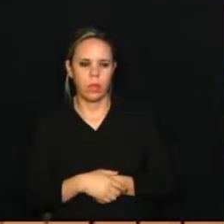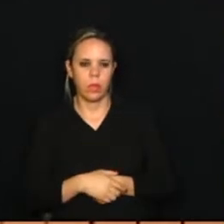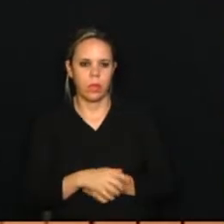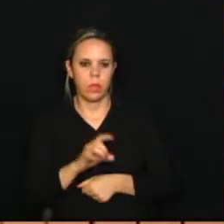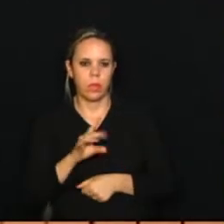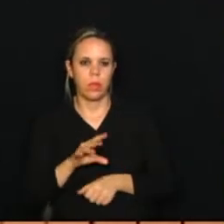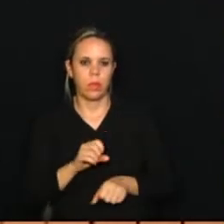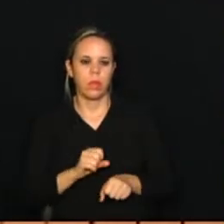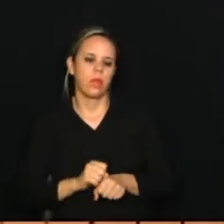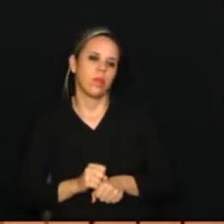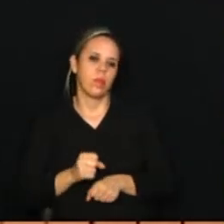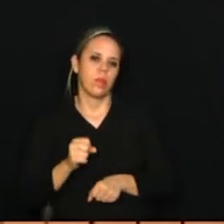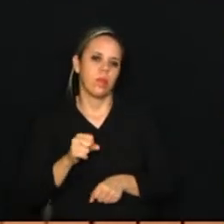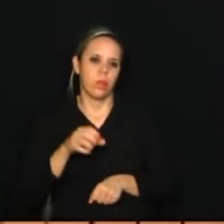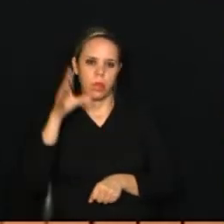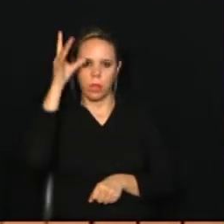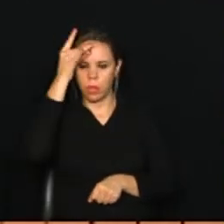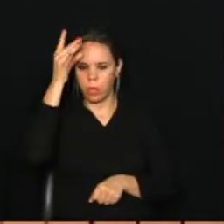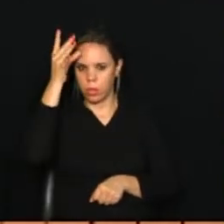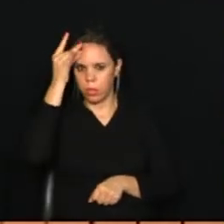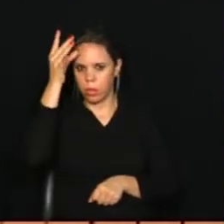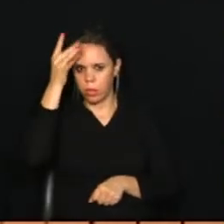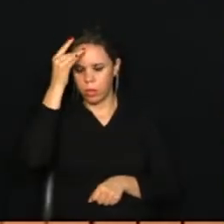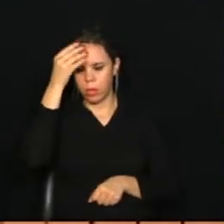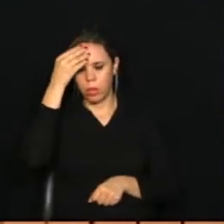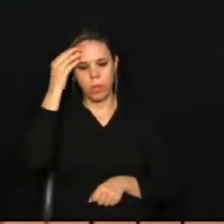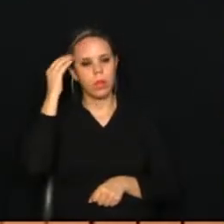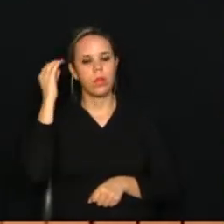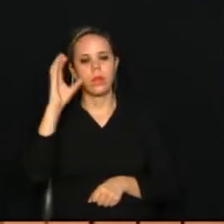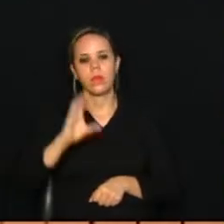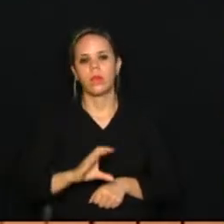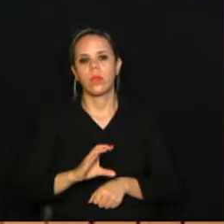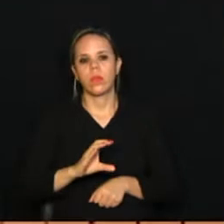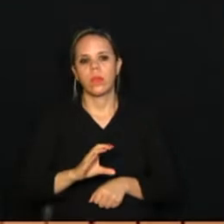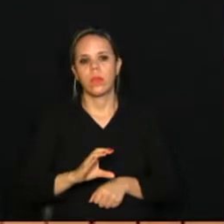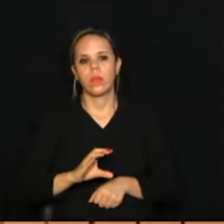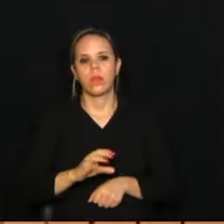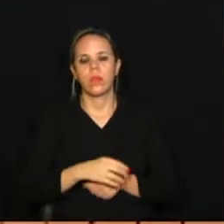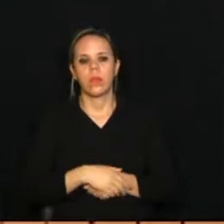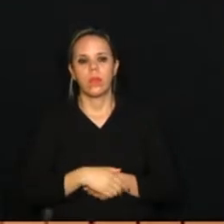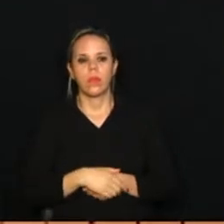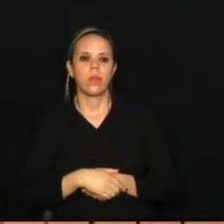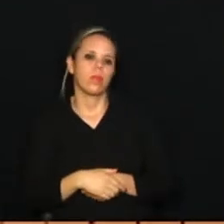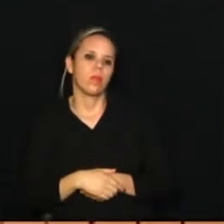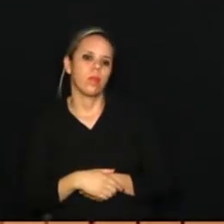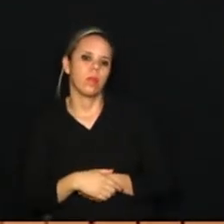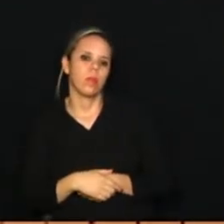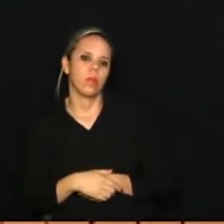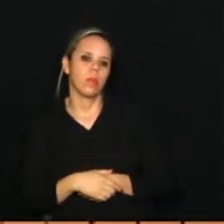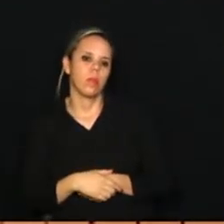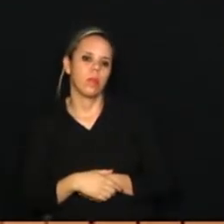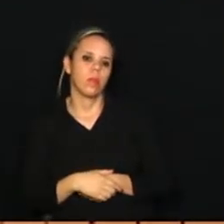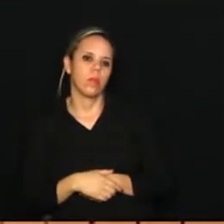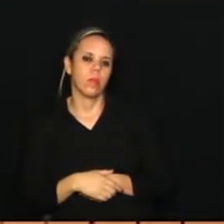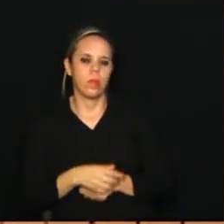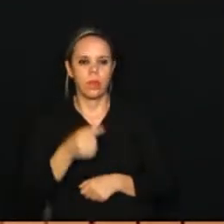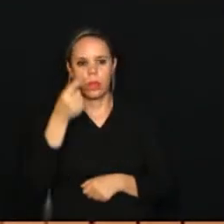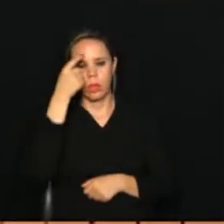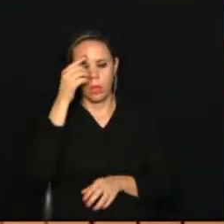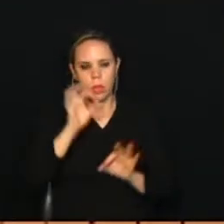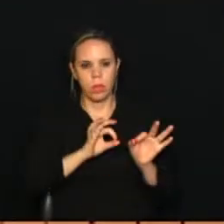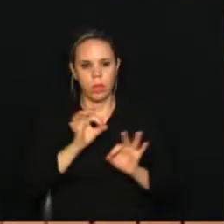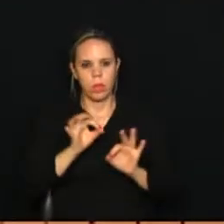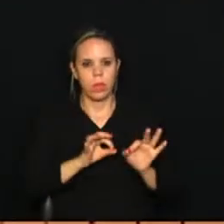na formação pedagógica, volto a dizer, como cidadão, como formação de cidadãos conscientes, preparados,